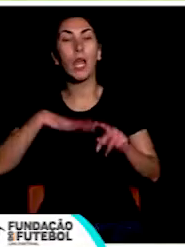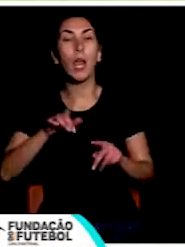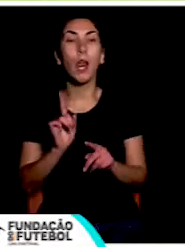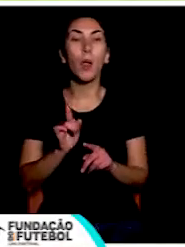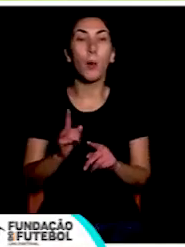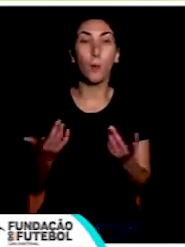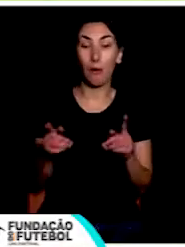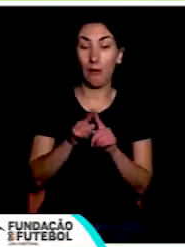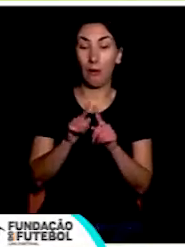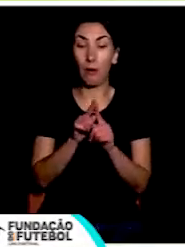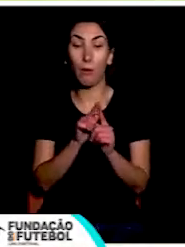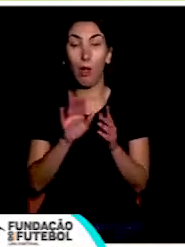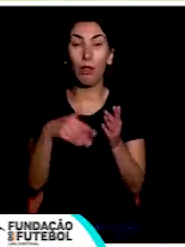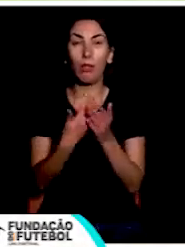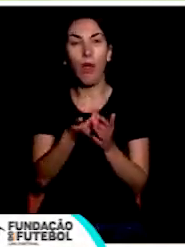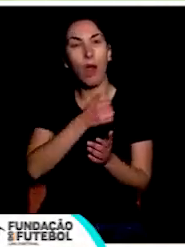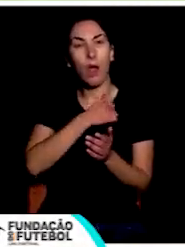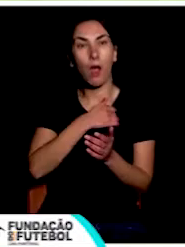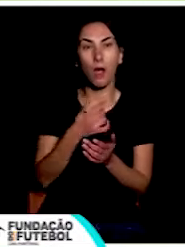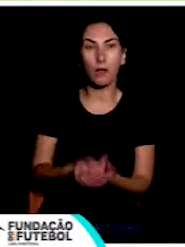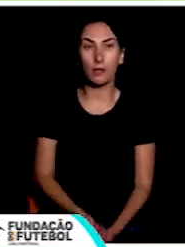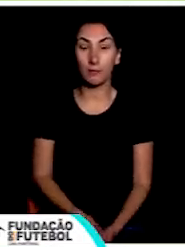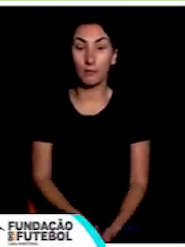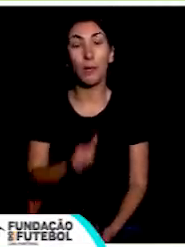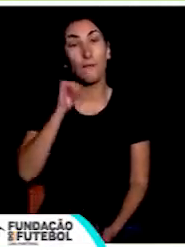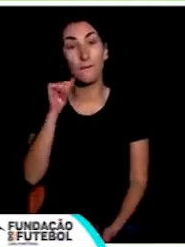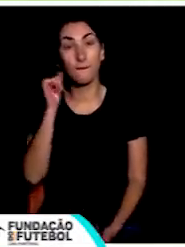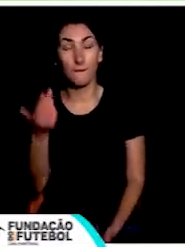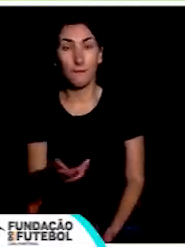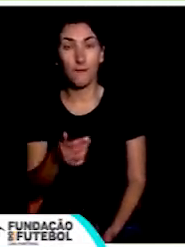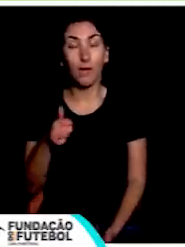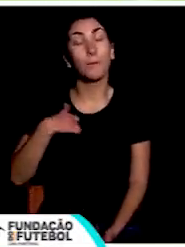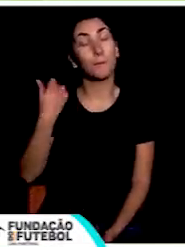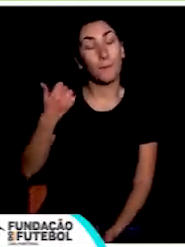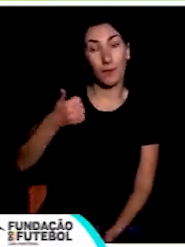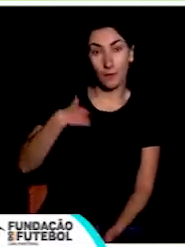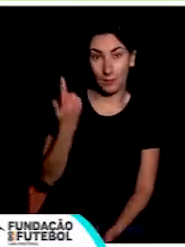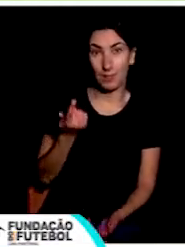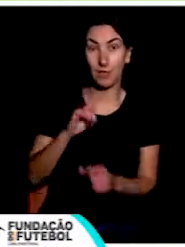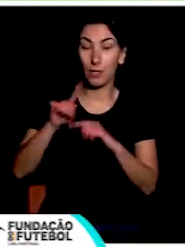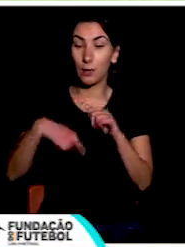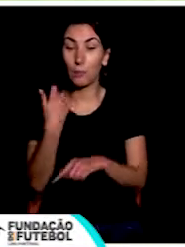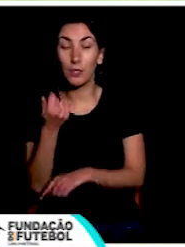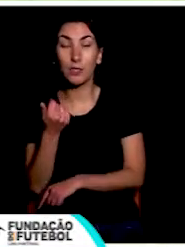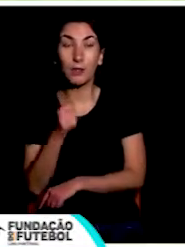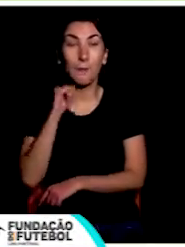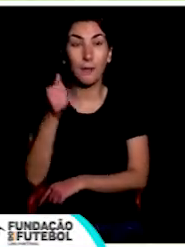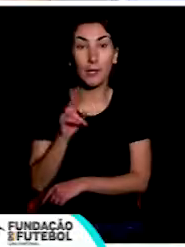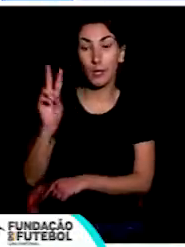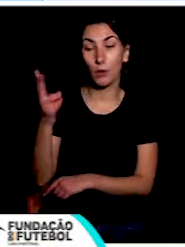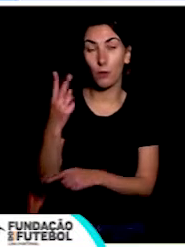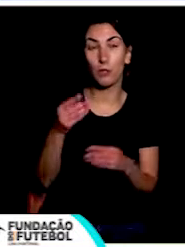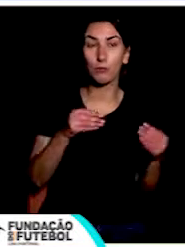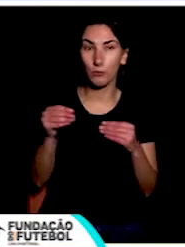pretendem capitalizar o fator casa para regressar às vitórias após 2 jogos sem vencer. O Casa Pia tem o mesmo objetivo